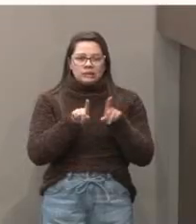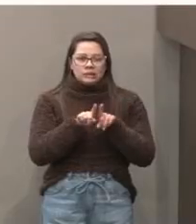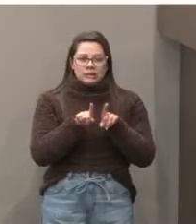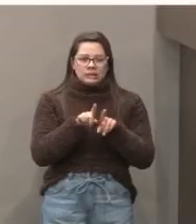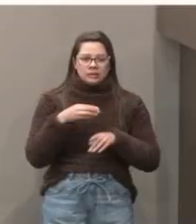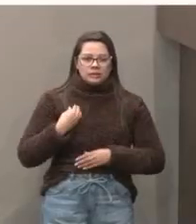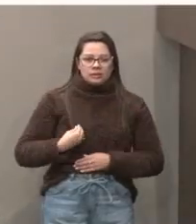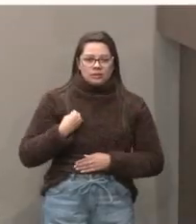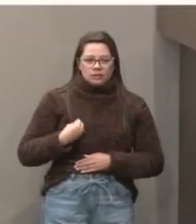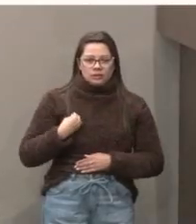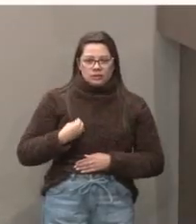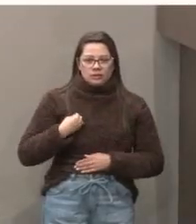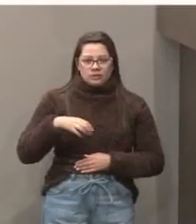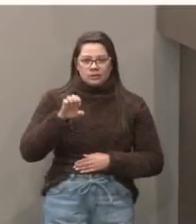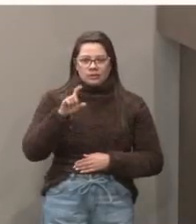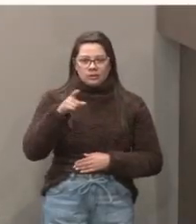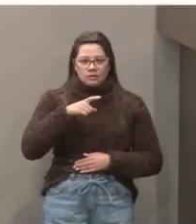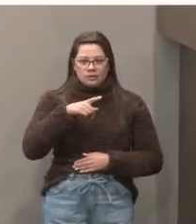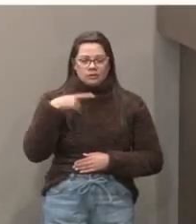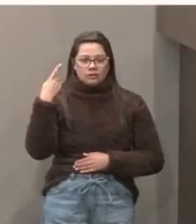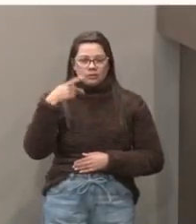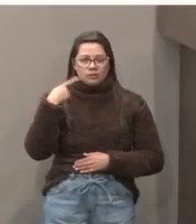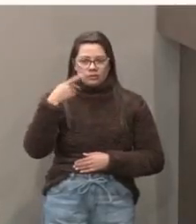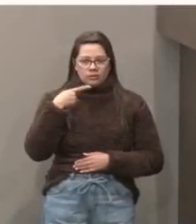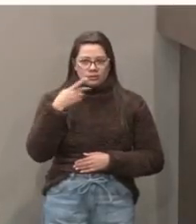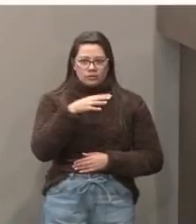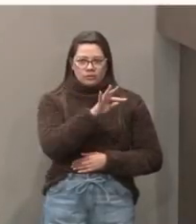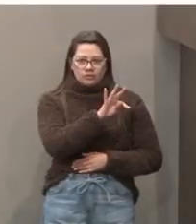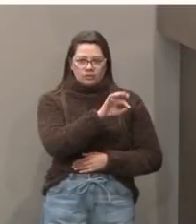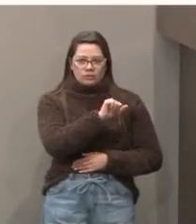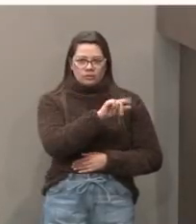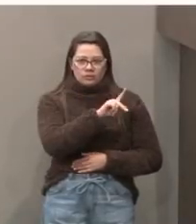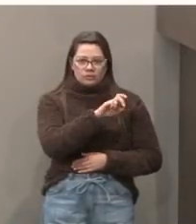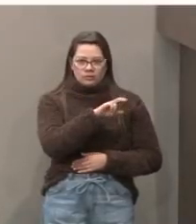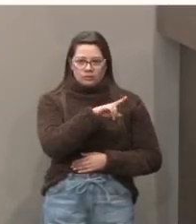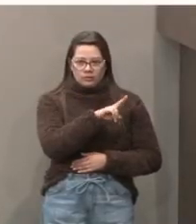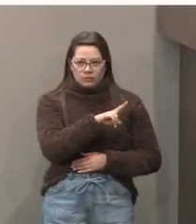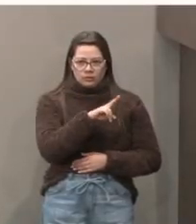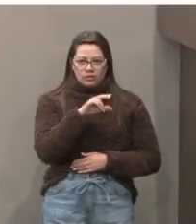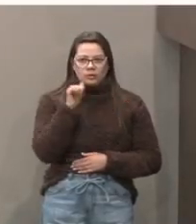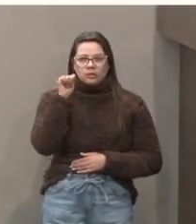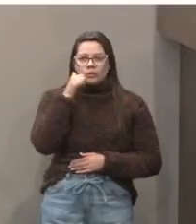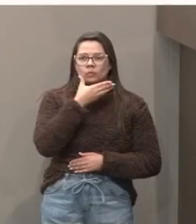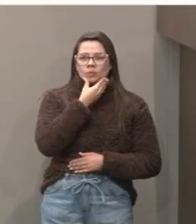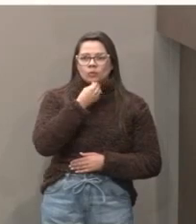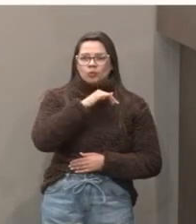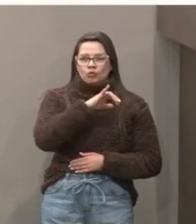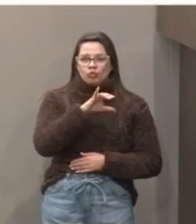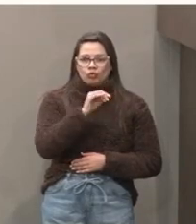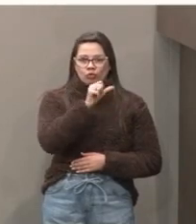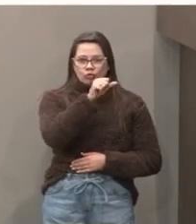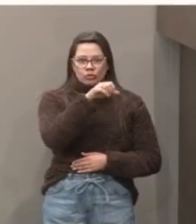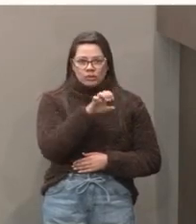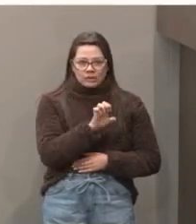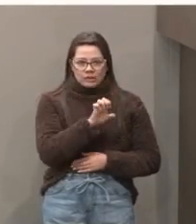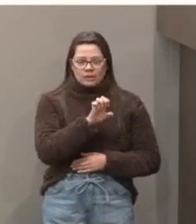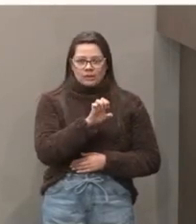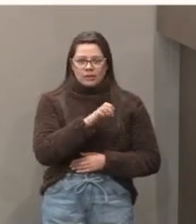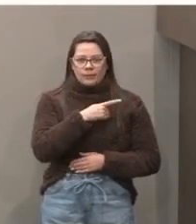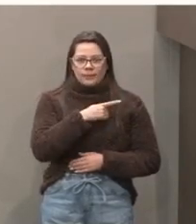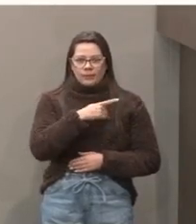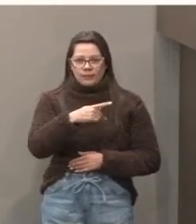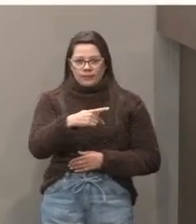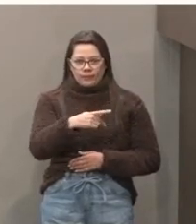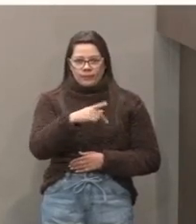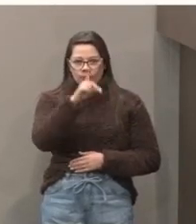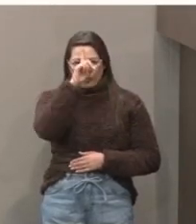a presença do ex-vereador desta casa, Tadeu Karzeski, do senhor José Miguel Rodrigues da Silva,